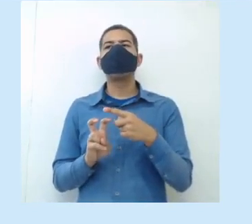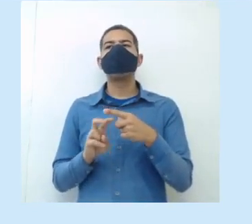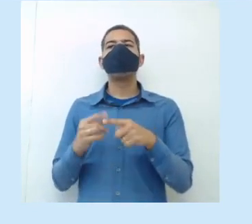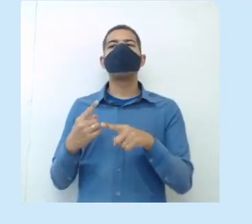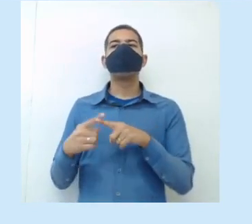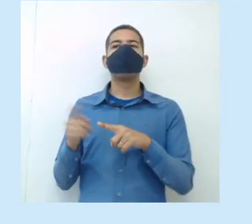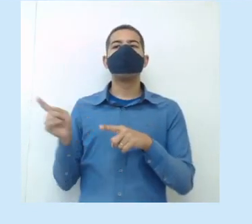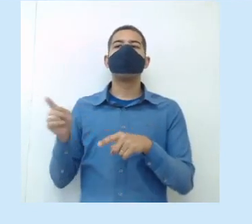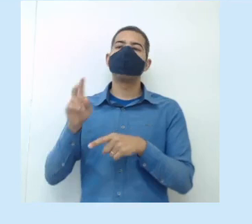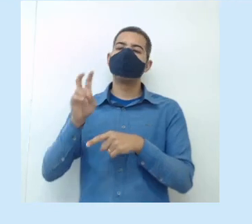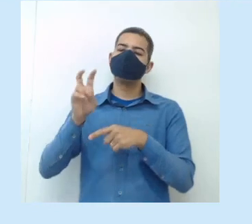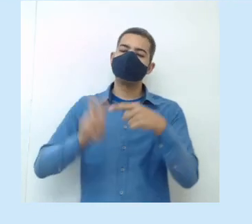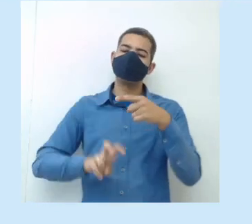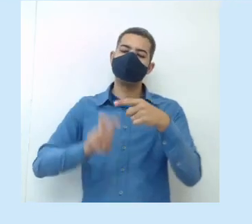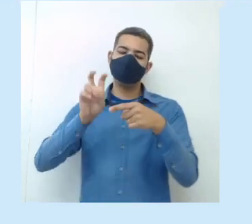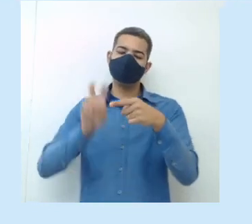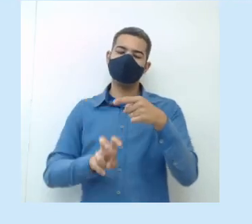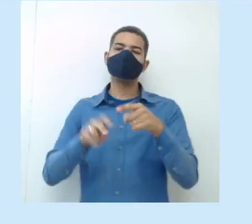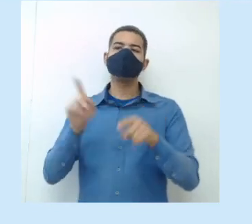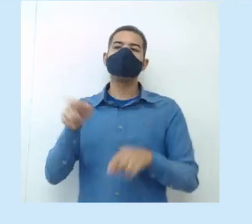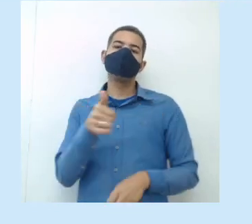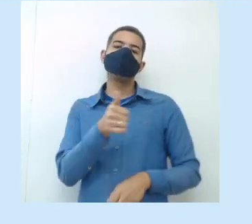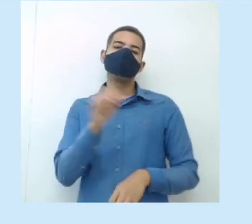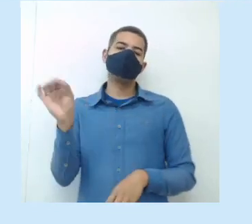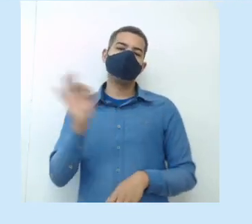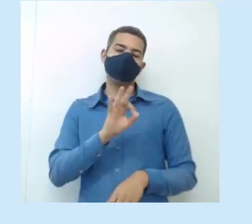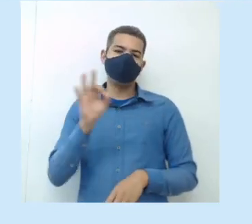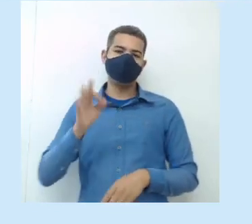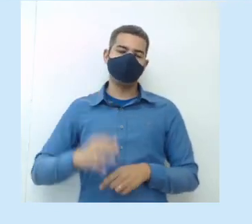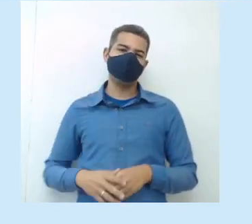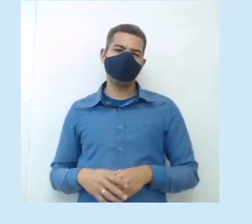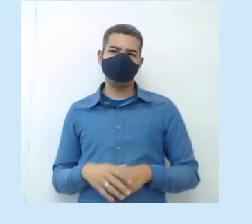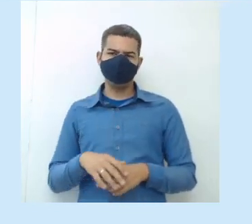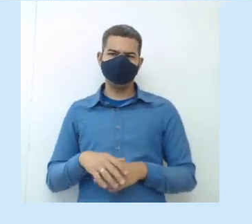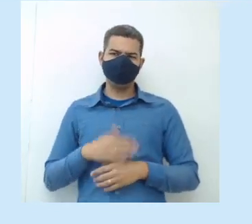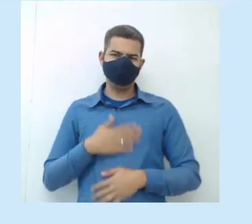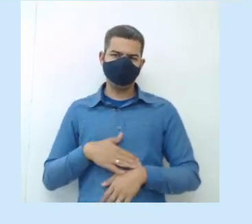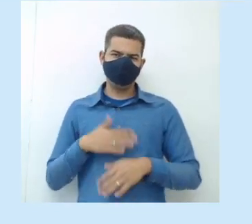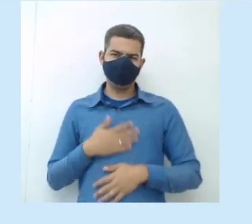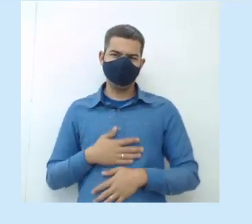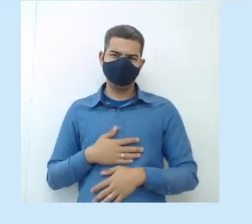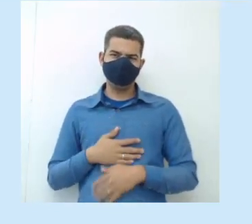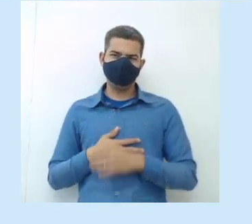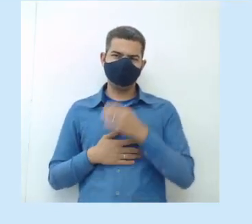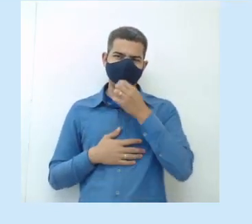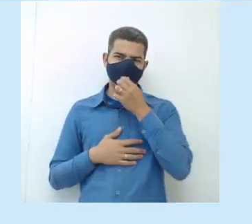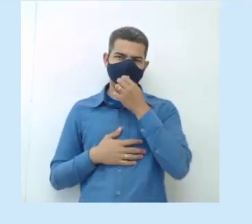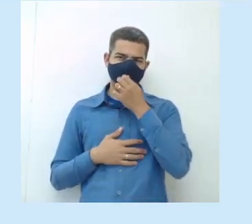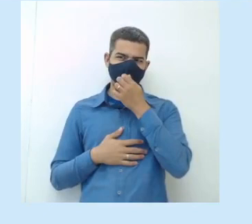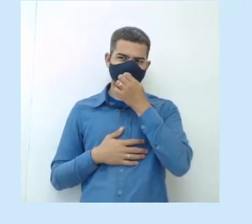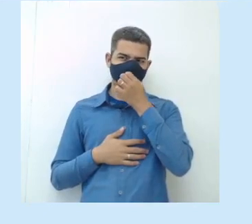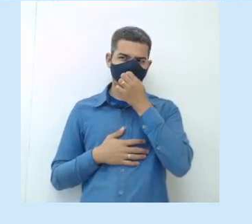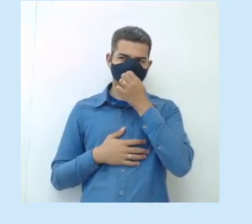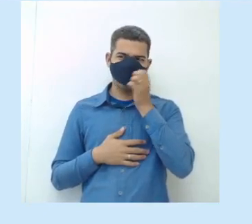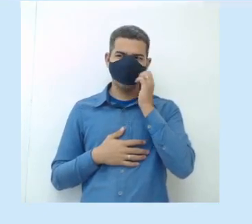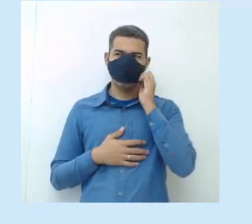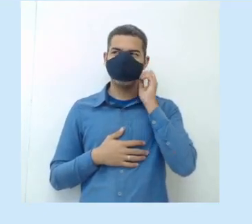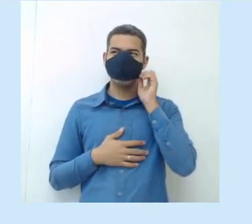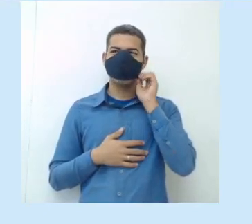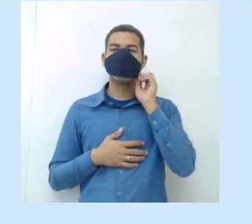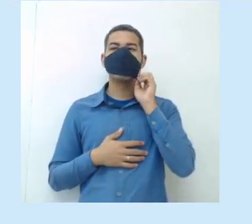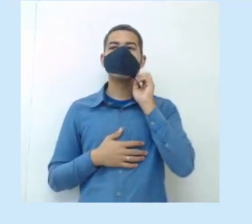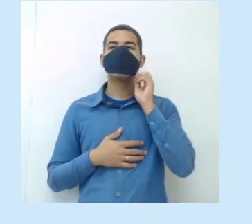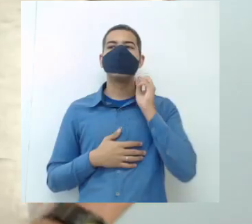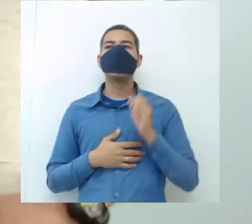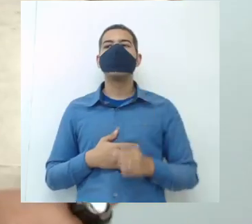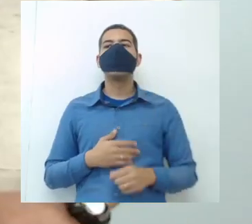já é 100% quando eu tenho 5 sobre 5. Tá tranquilo até aí? 100%? Então vem comigo, vamos